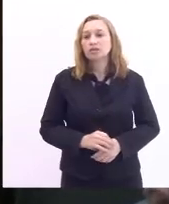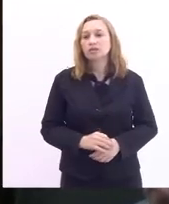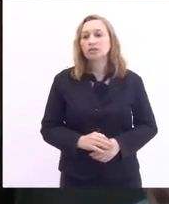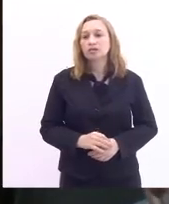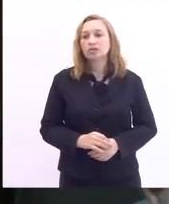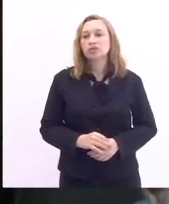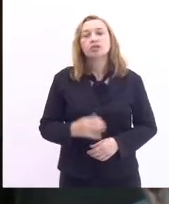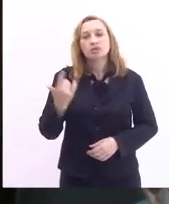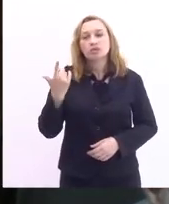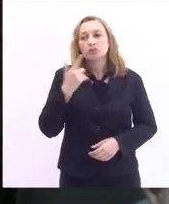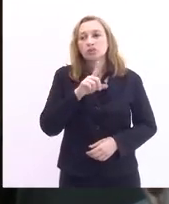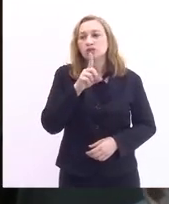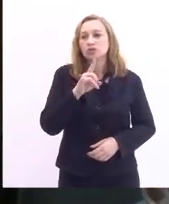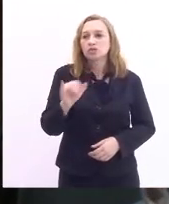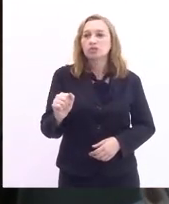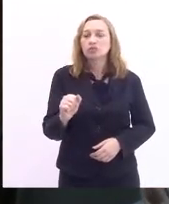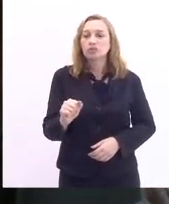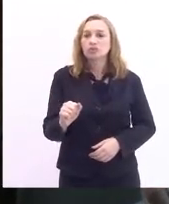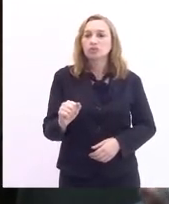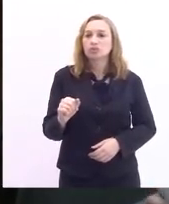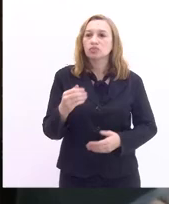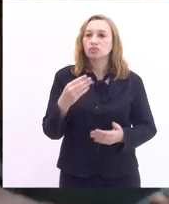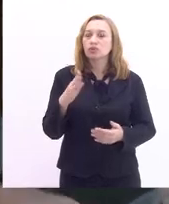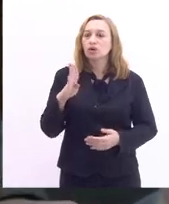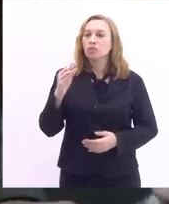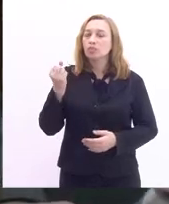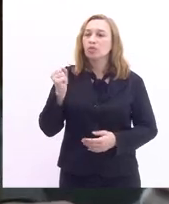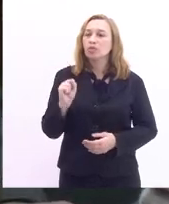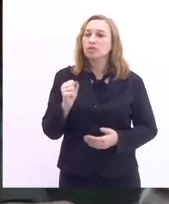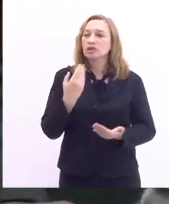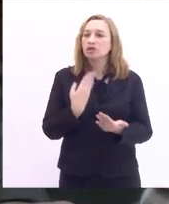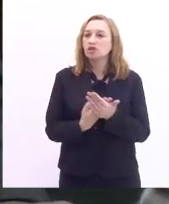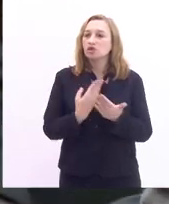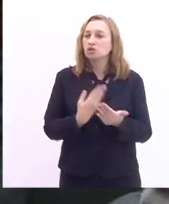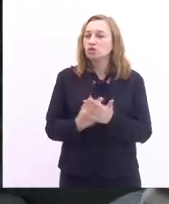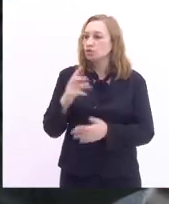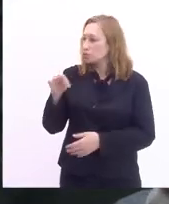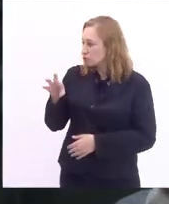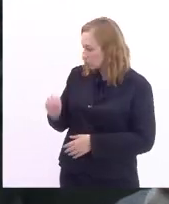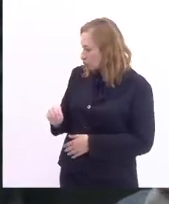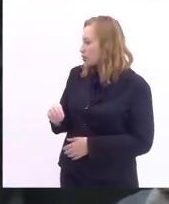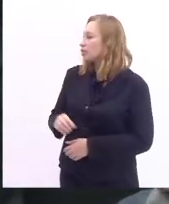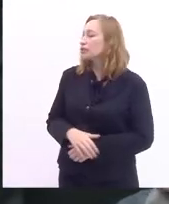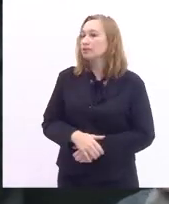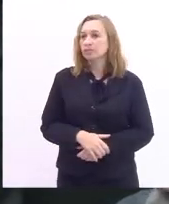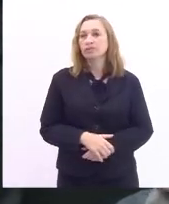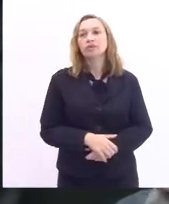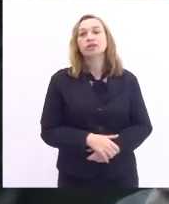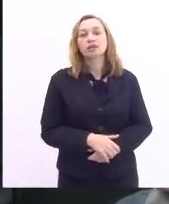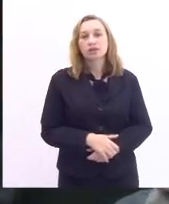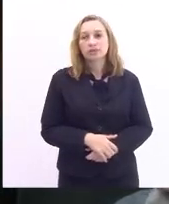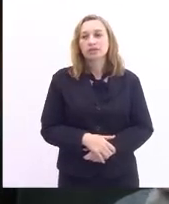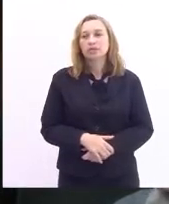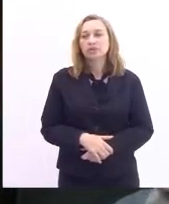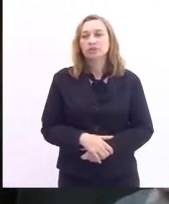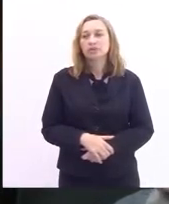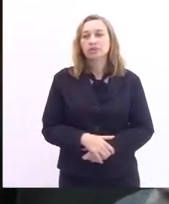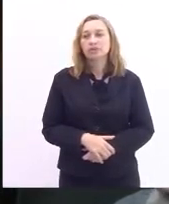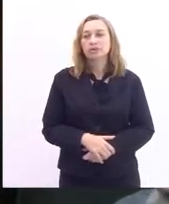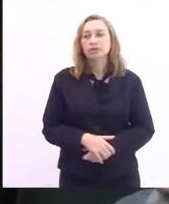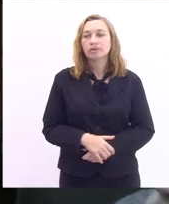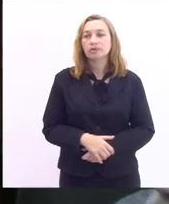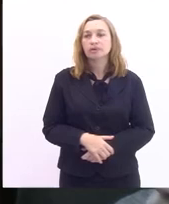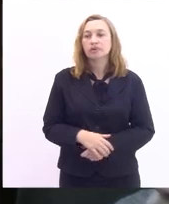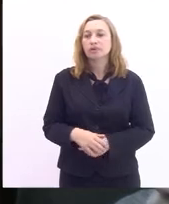o e conseguir um dia uma bolsa de estudo Gilberto Palmares bolsa de estudo essa que me